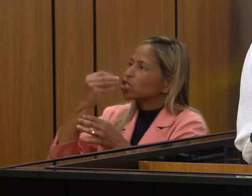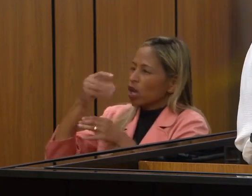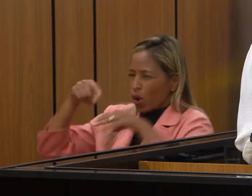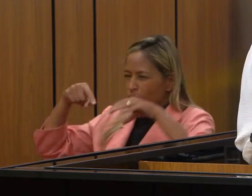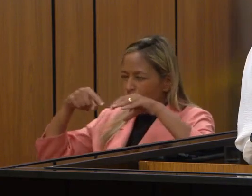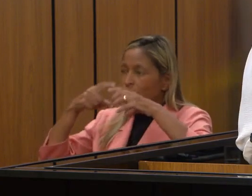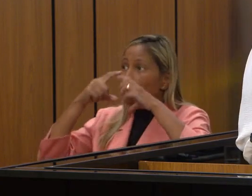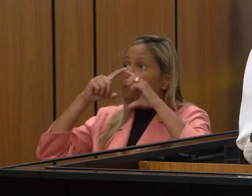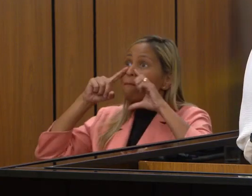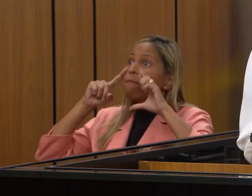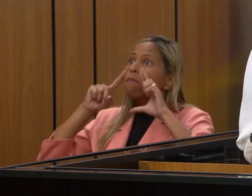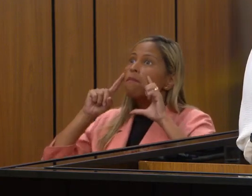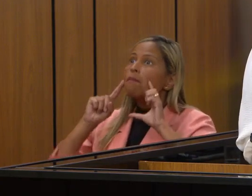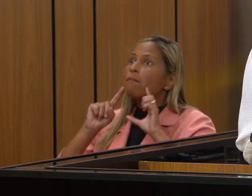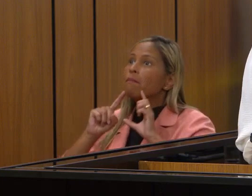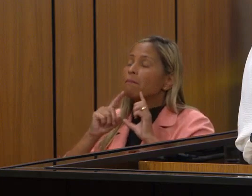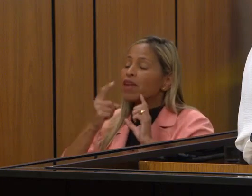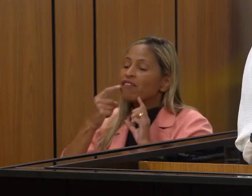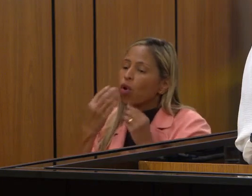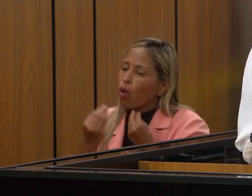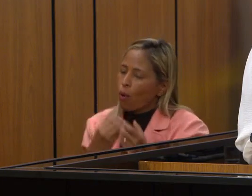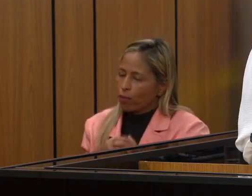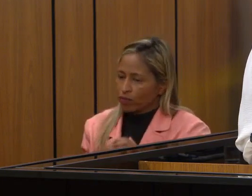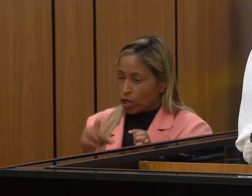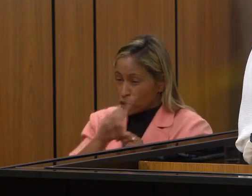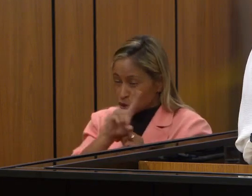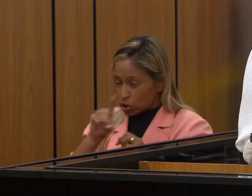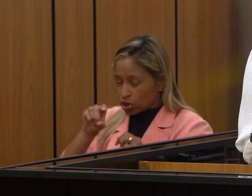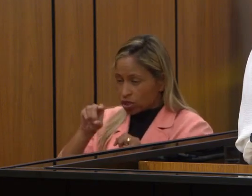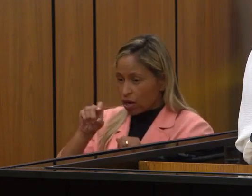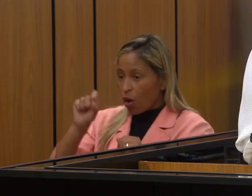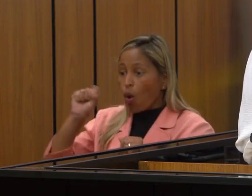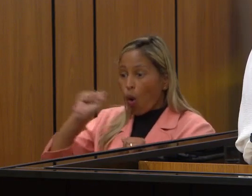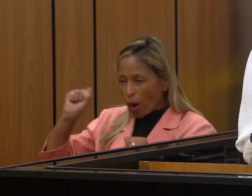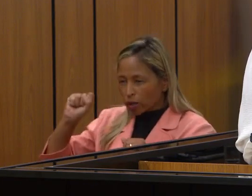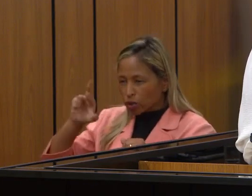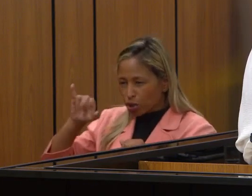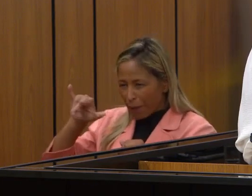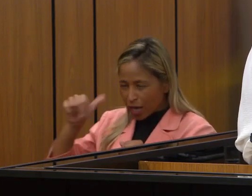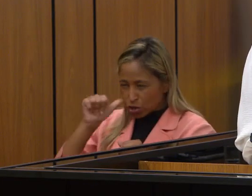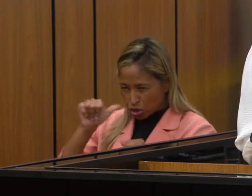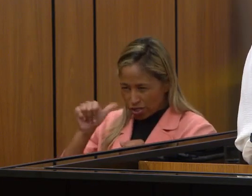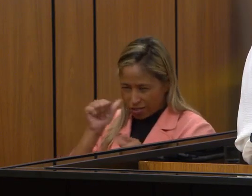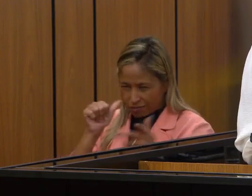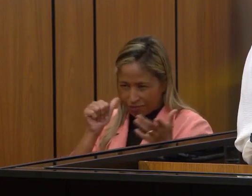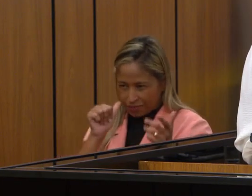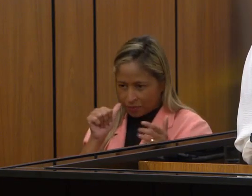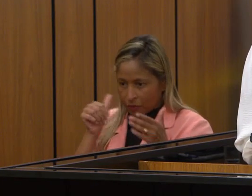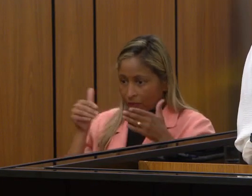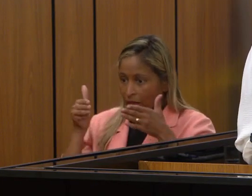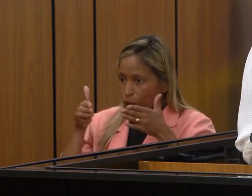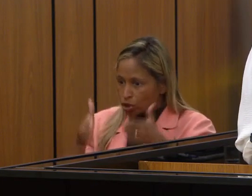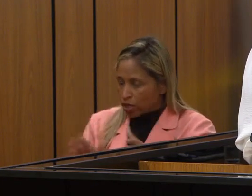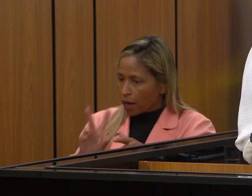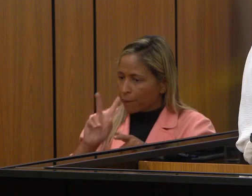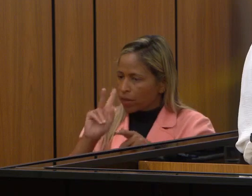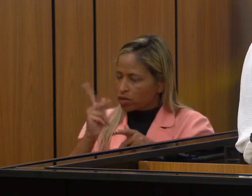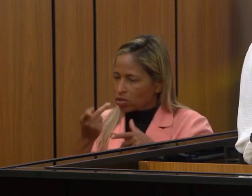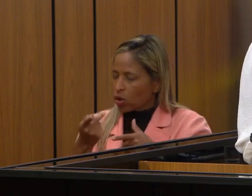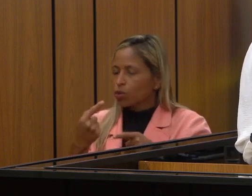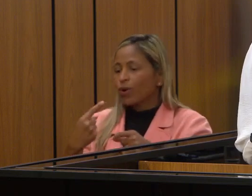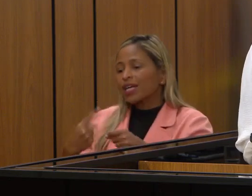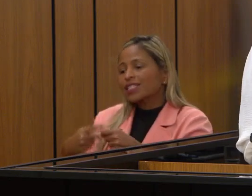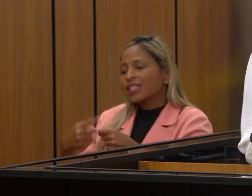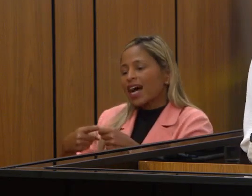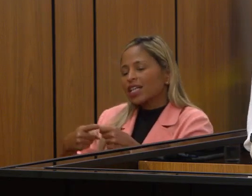no dia 8 de Março né 8 de Março Dia Internacional da Mulher eu chego a Belo Horizonte porque eu